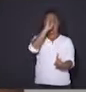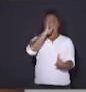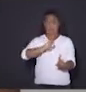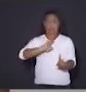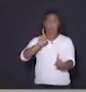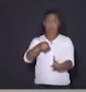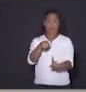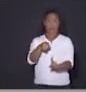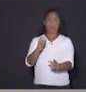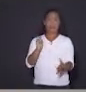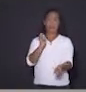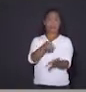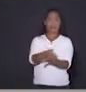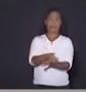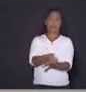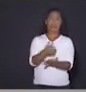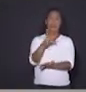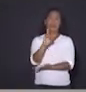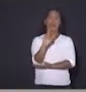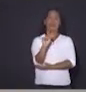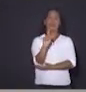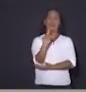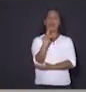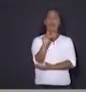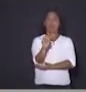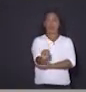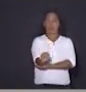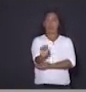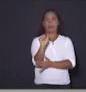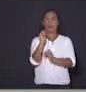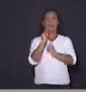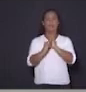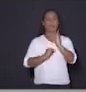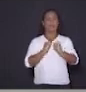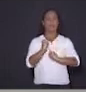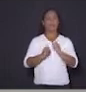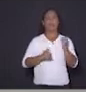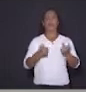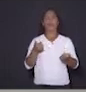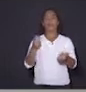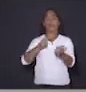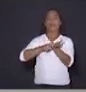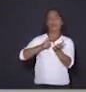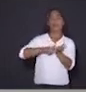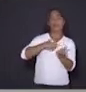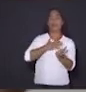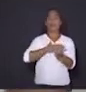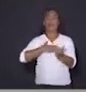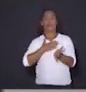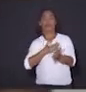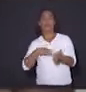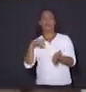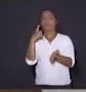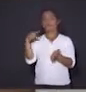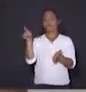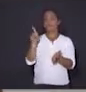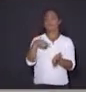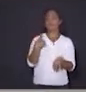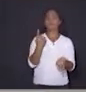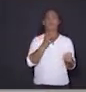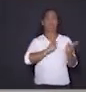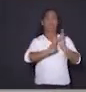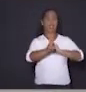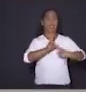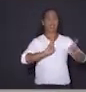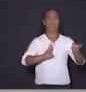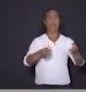pagando por ele com seus dados pessoais com as informações do que você curte do que você não curte das suas relações interpessoais para quem você